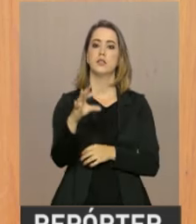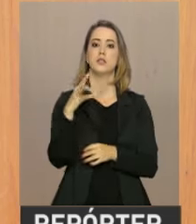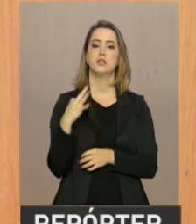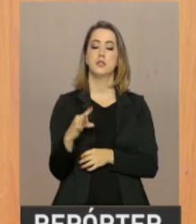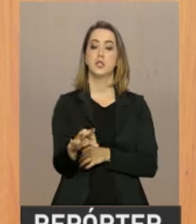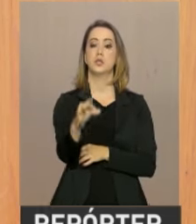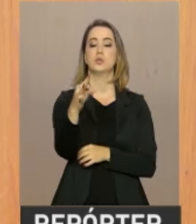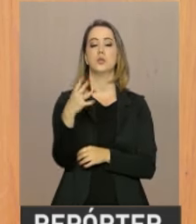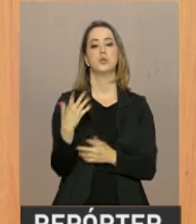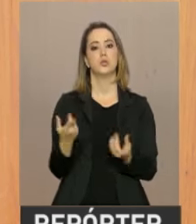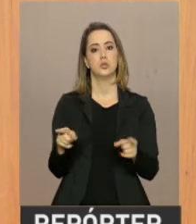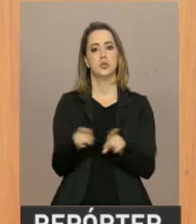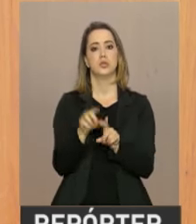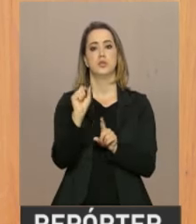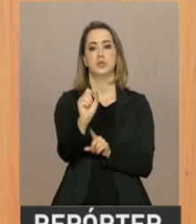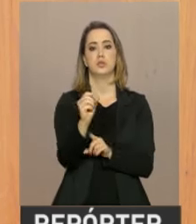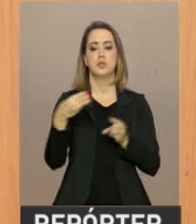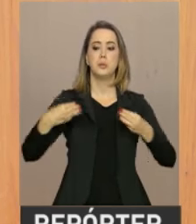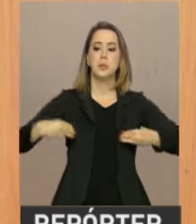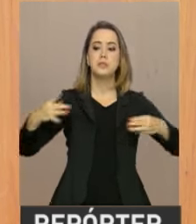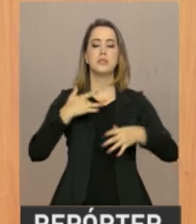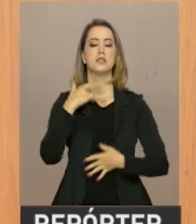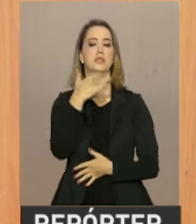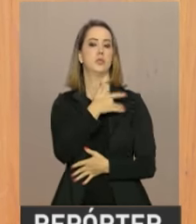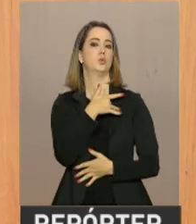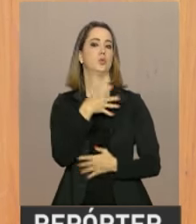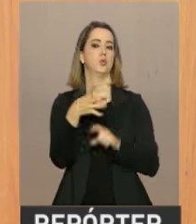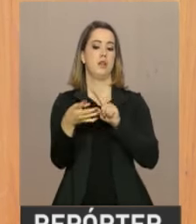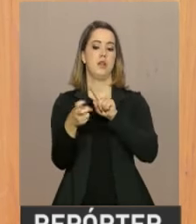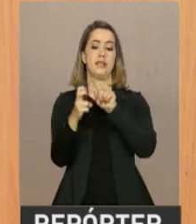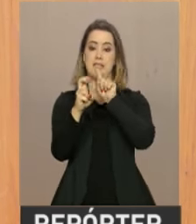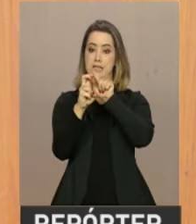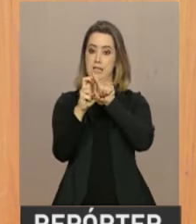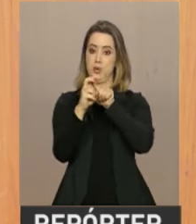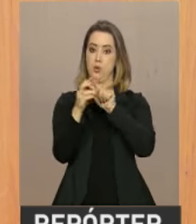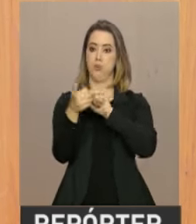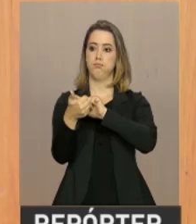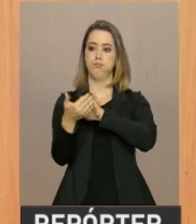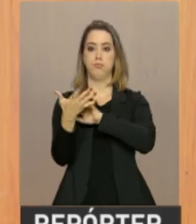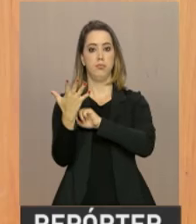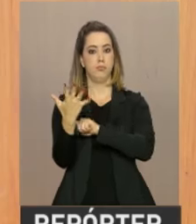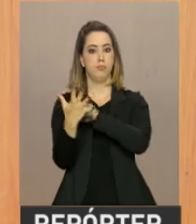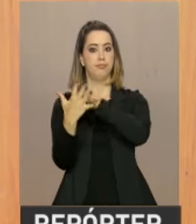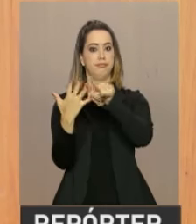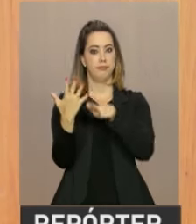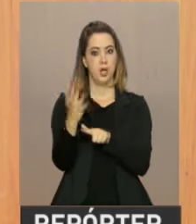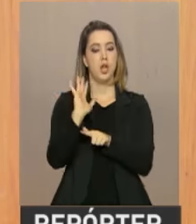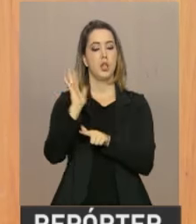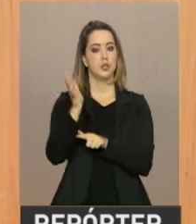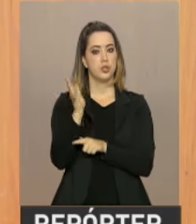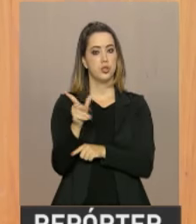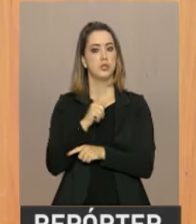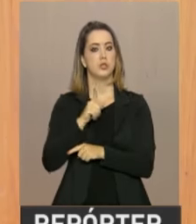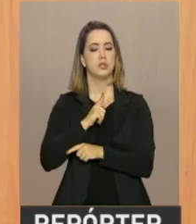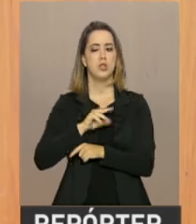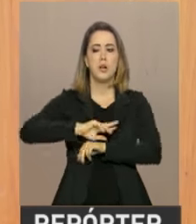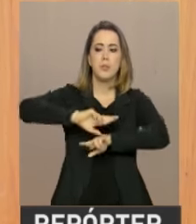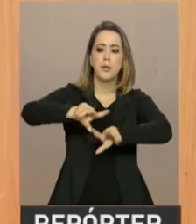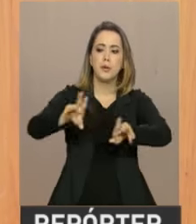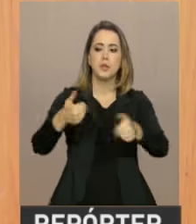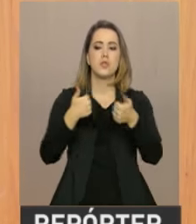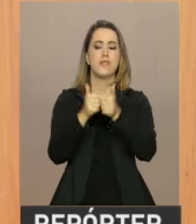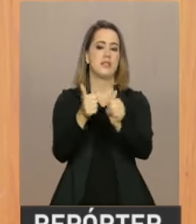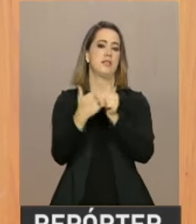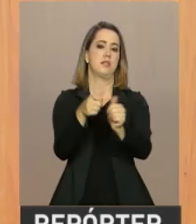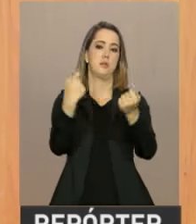comunicações e o Ministério da Saúde só nesses Ministérios nós já teremos um volume bastante expressivo de viagens